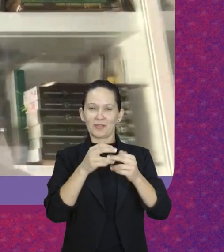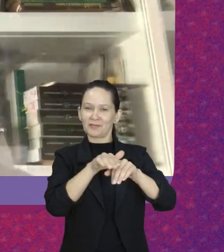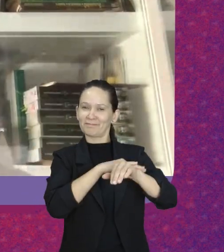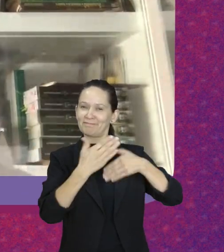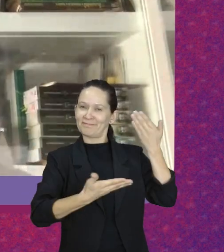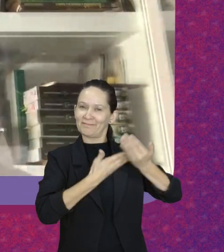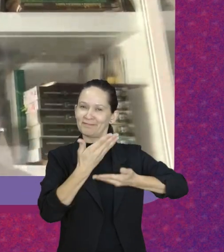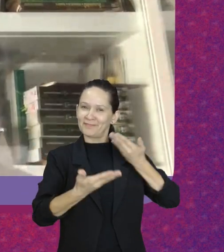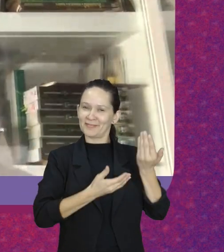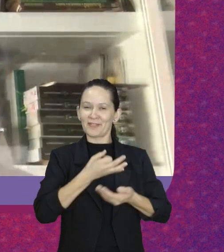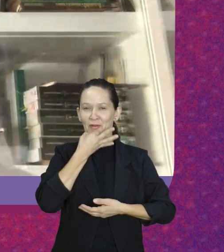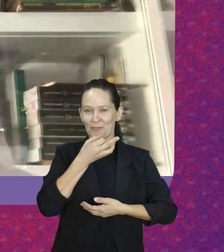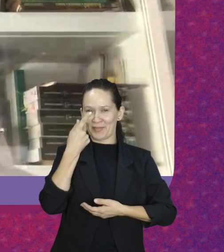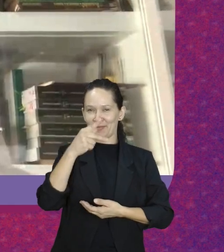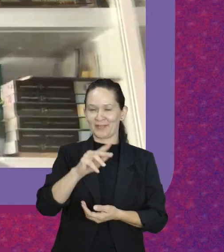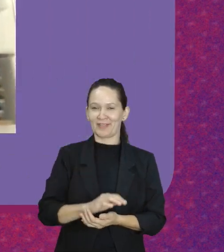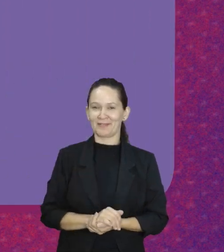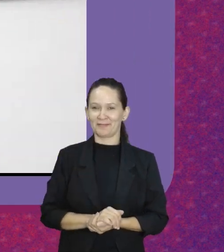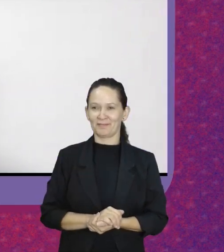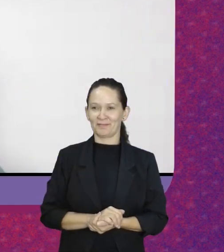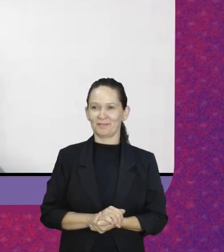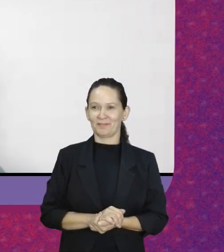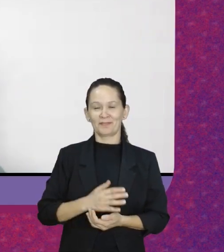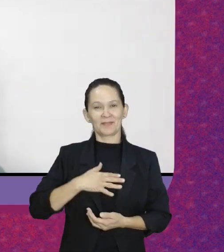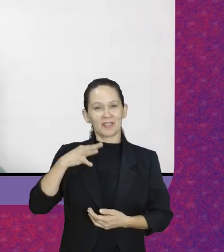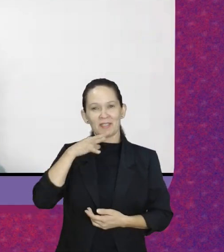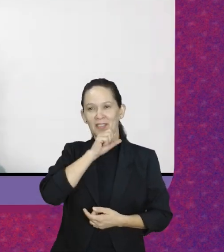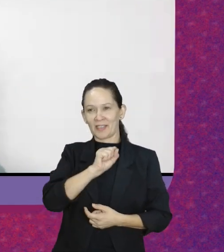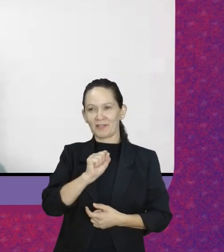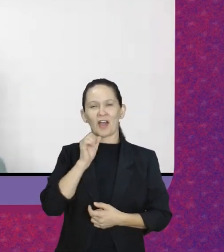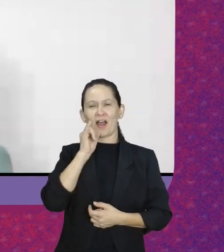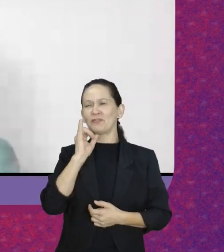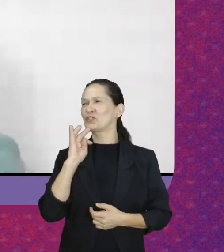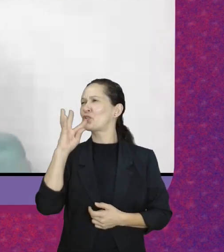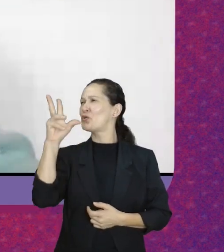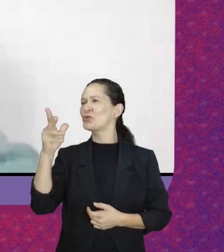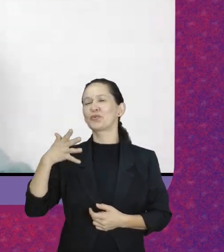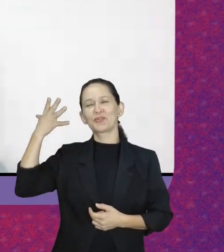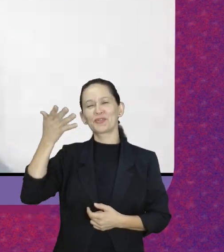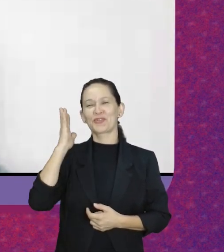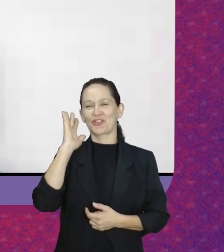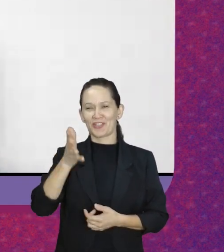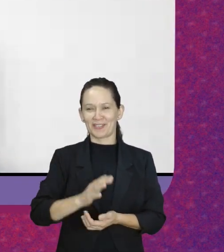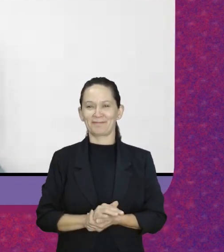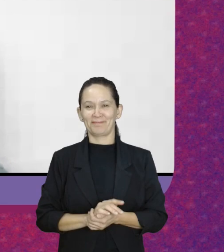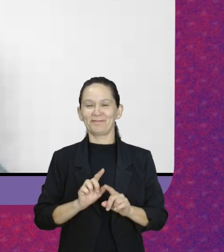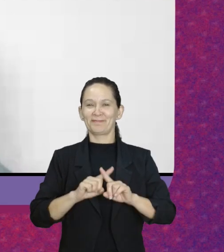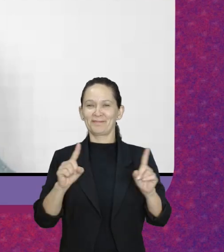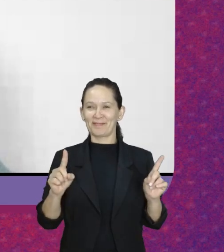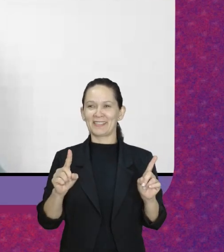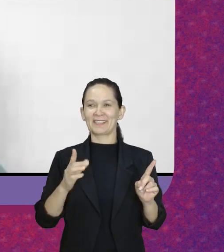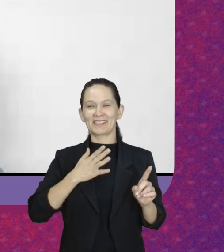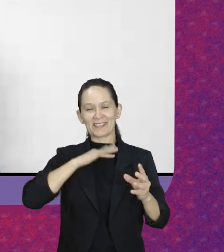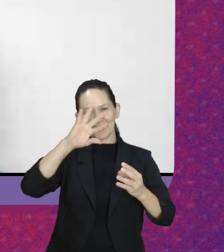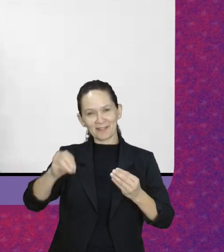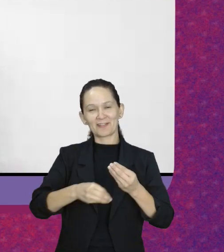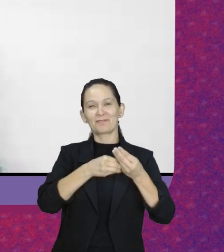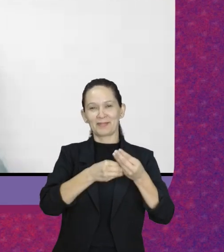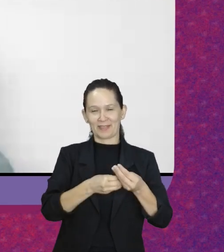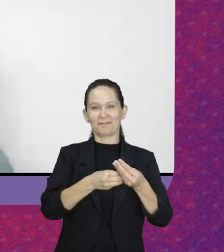seus comentários. Olha, eu acho que ela já disse tudo, mas eu vou